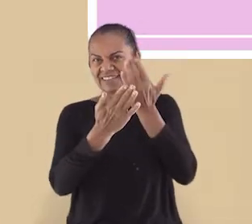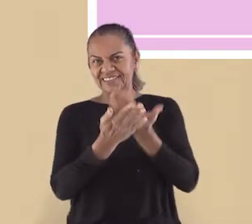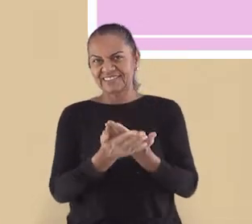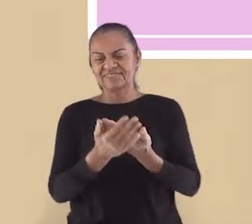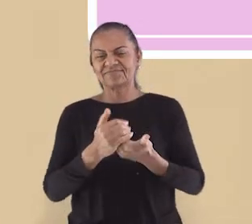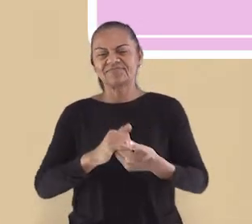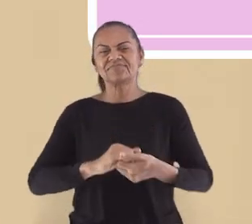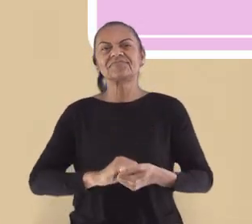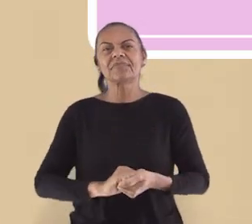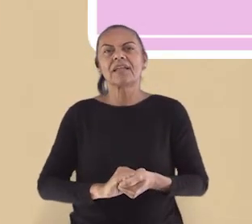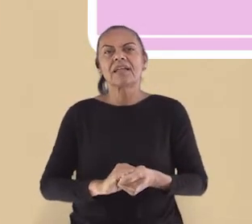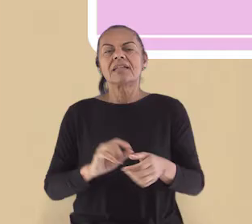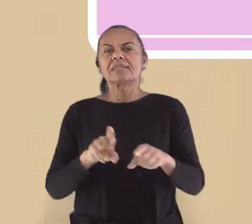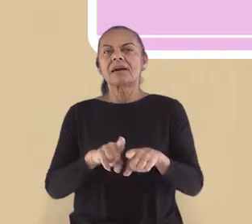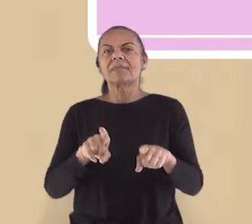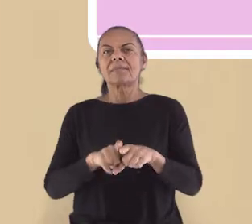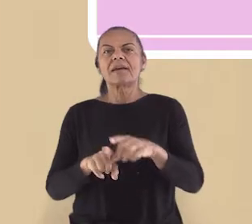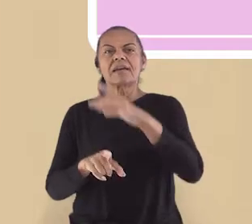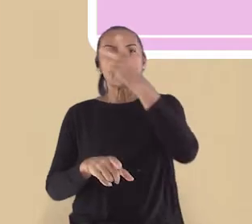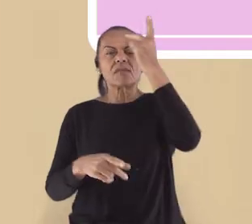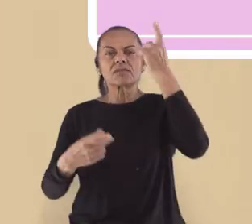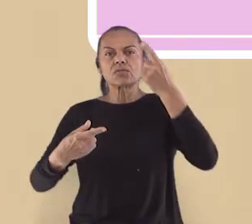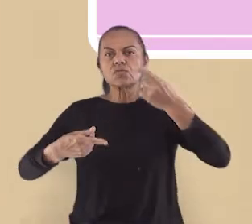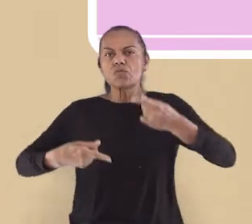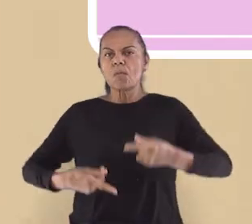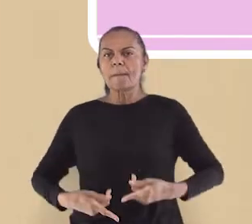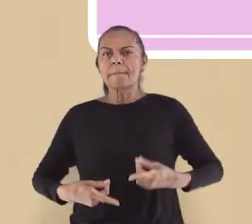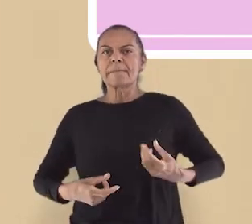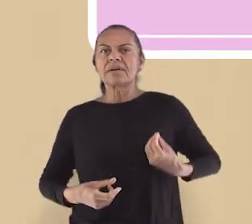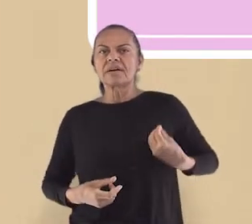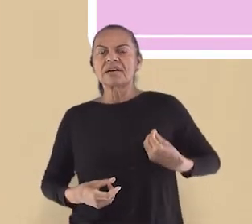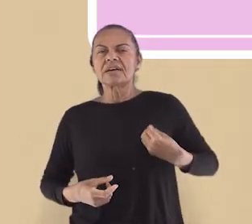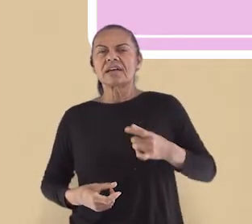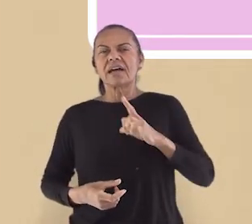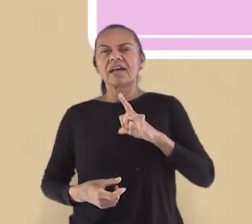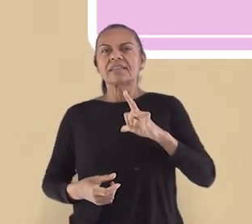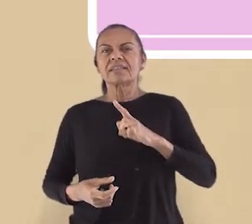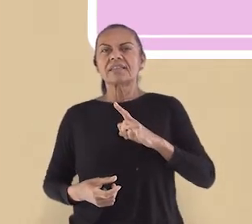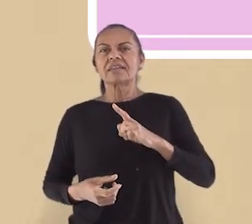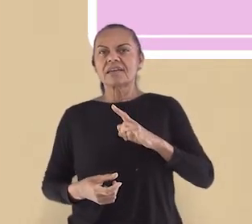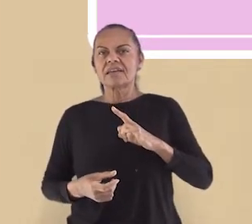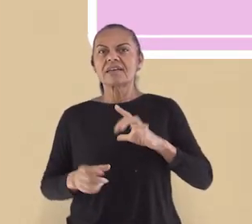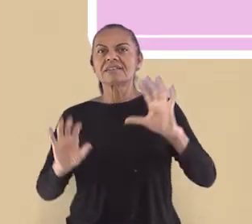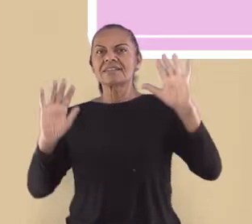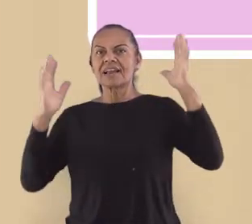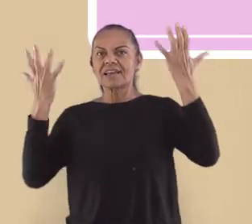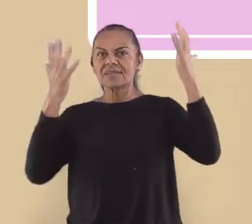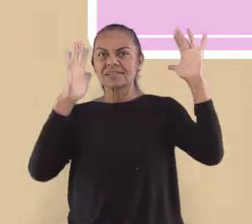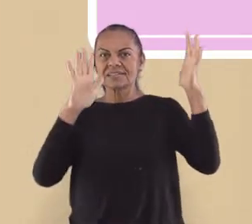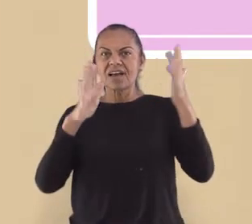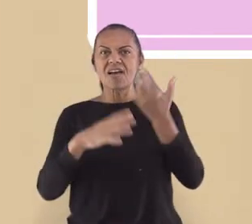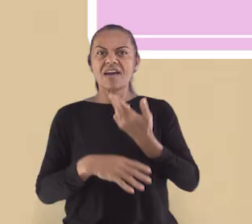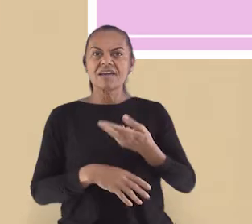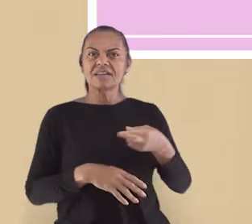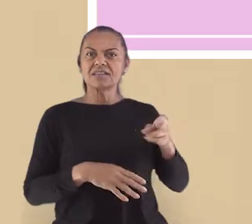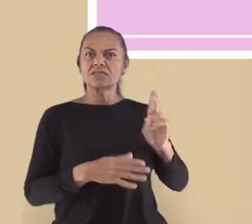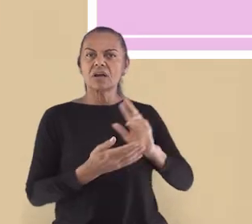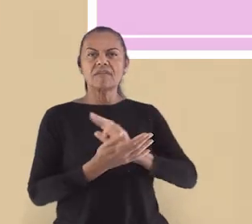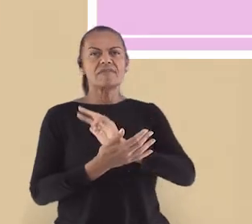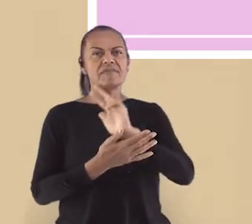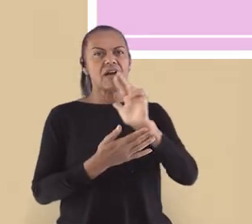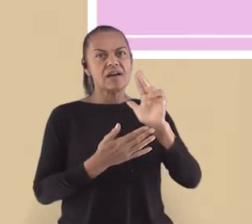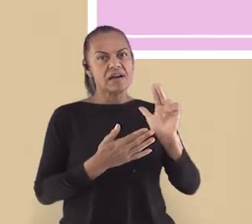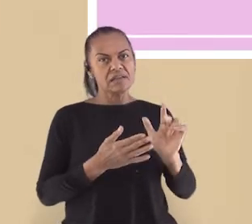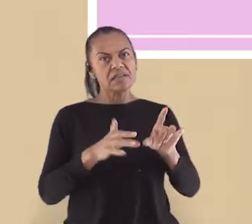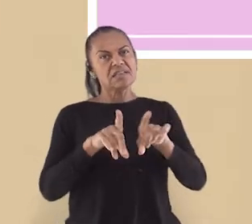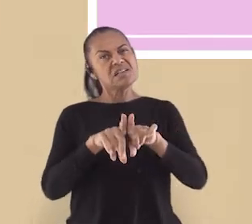que fazem parte da vida humana, e eles estão relacionados a diferentes celebrações religiosas ou não religiosas. A